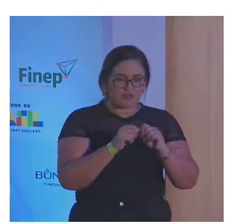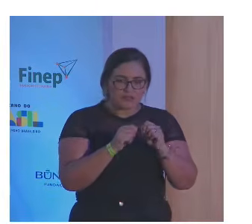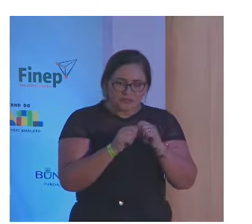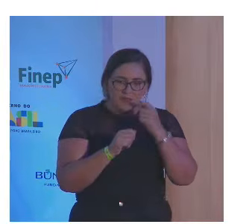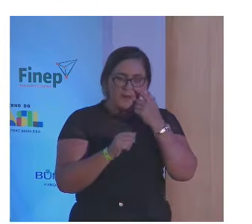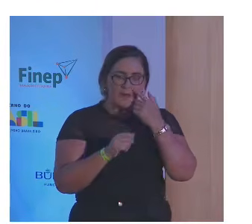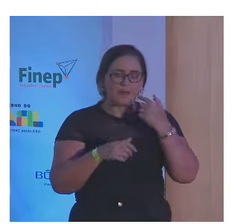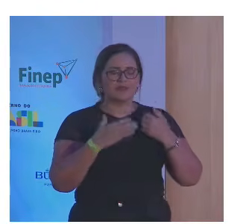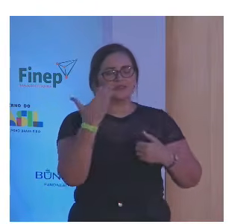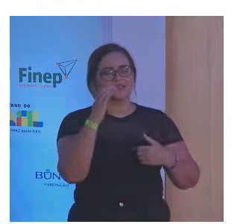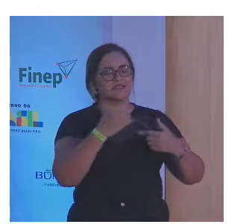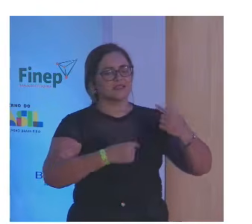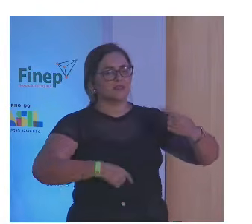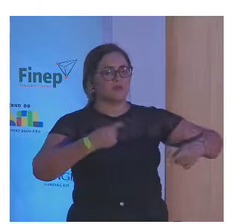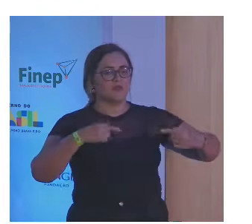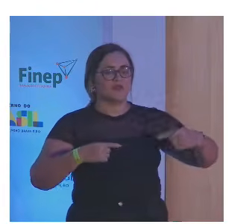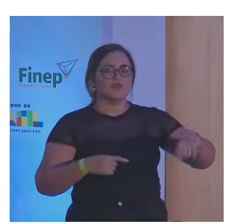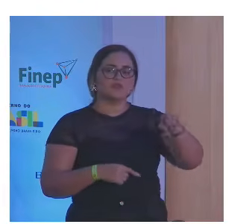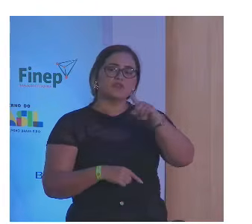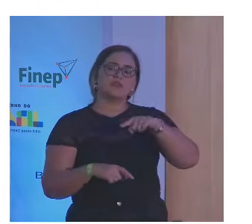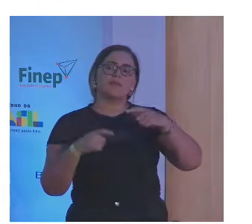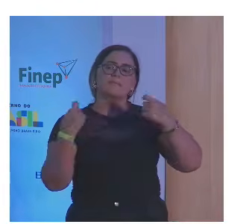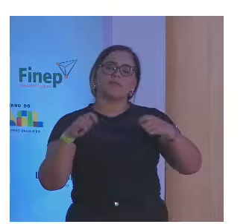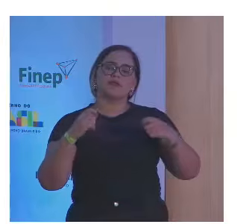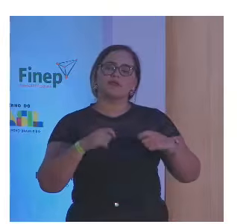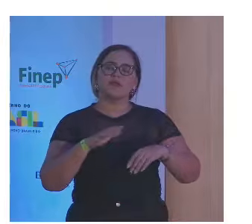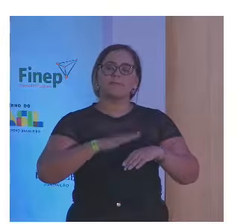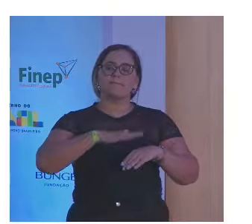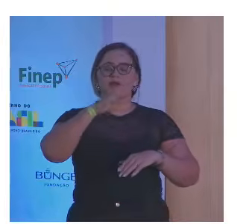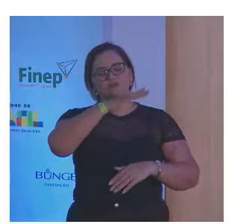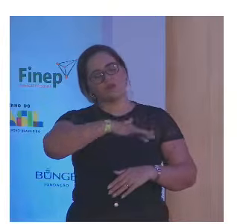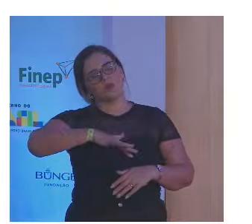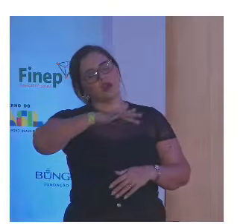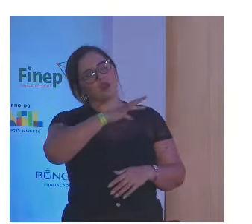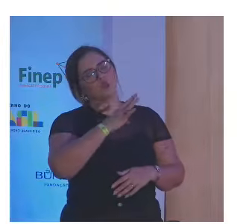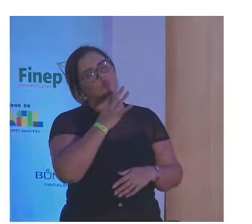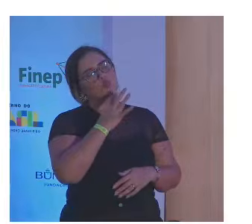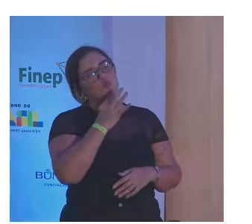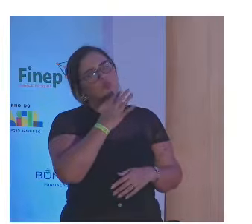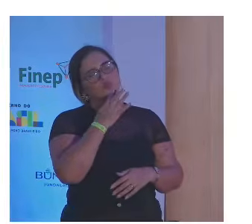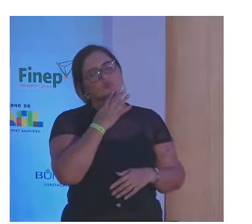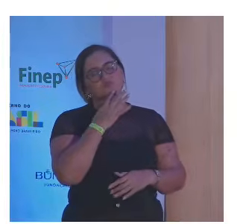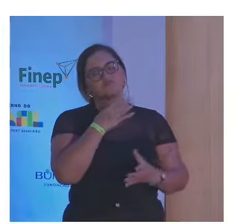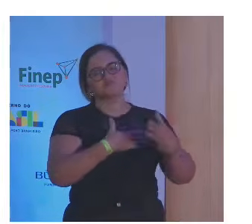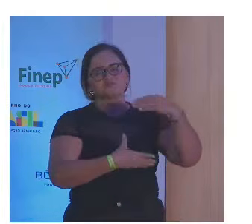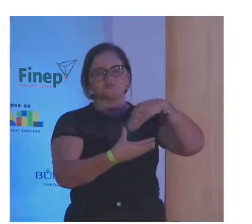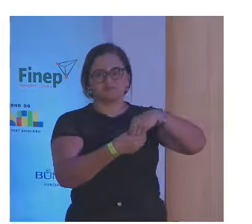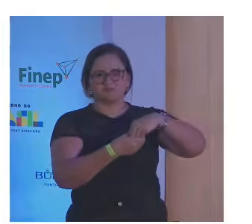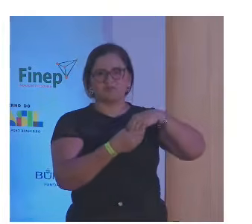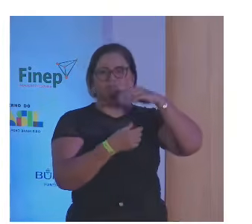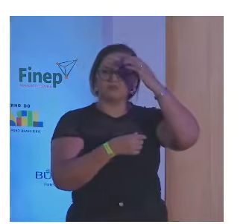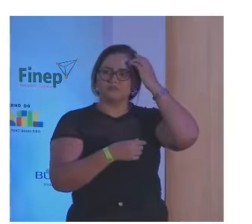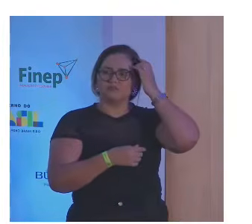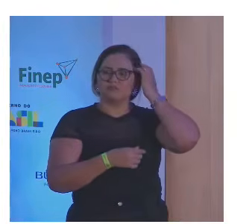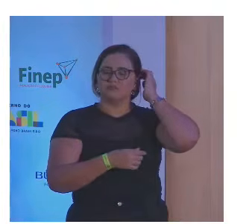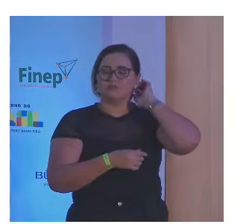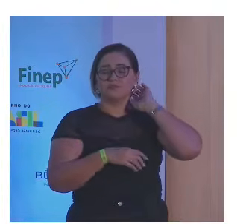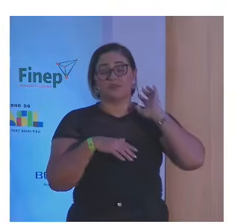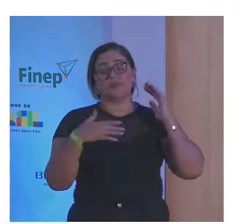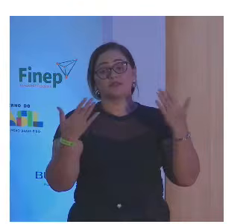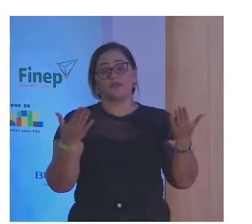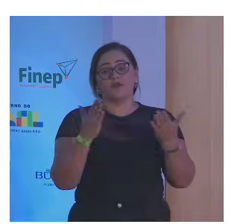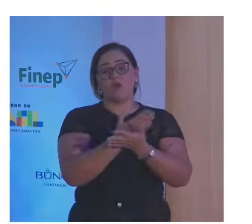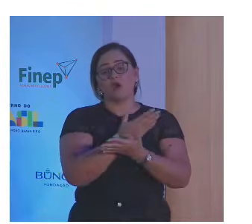interface ciência-política, você precisa trazer mais de um campo de conhecimento para dentro do jogo. Então,